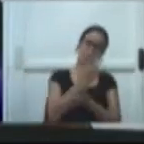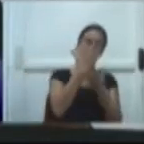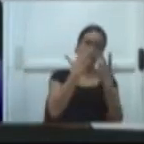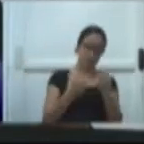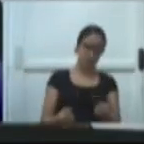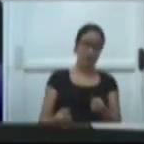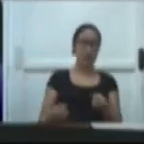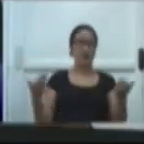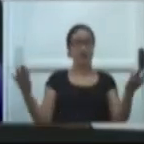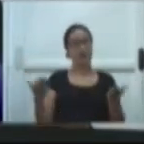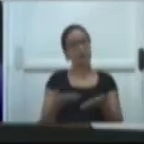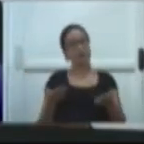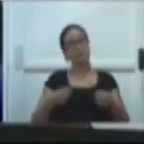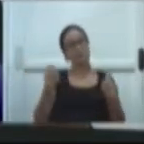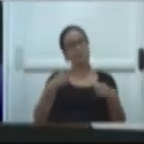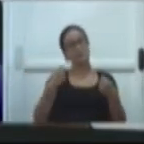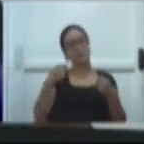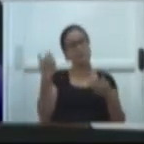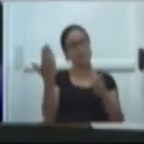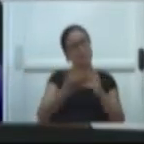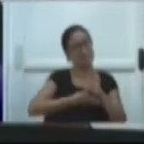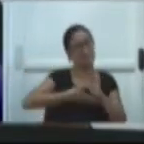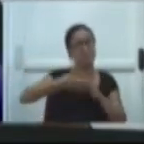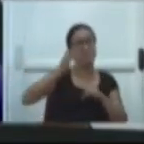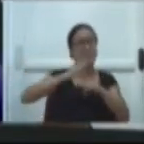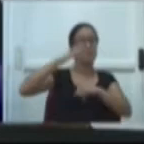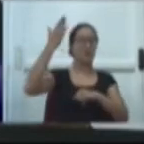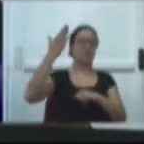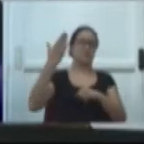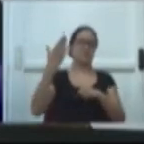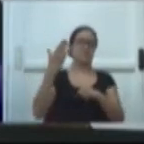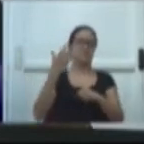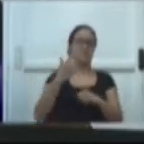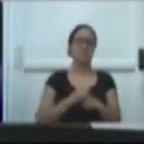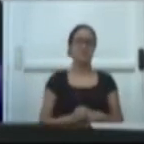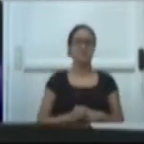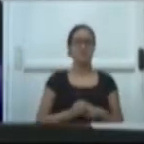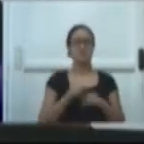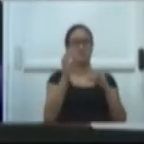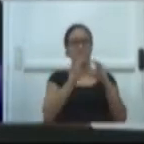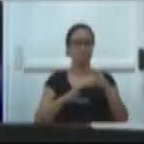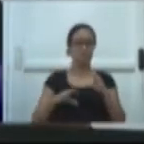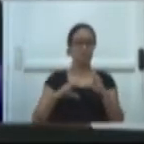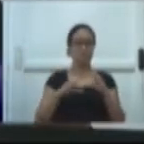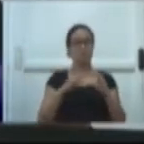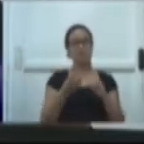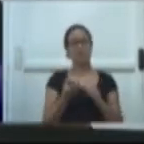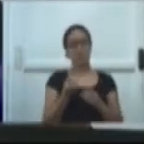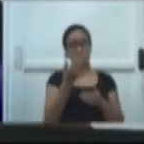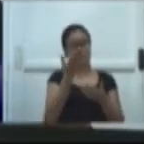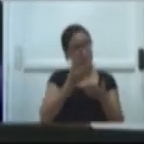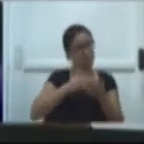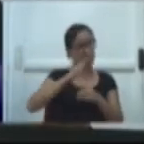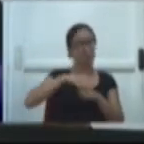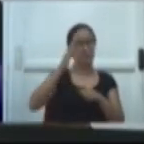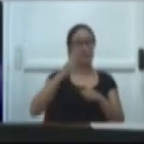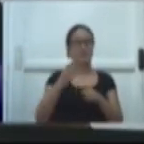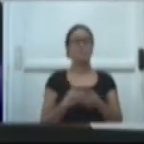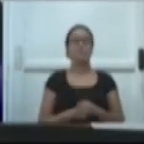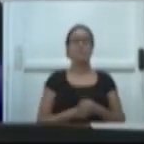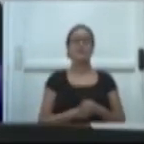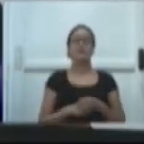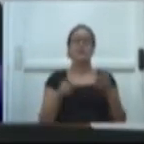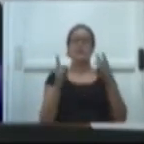número precisava aumentar. Cláusula quarta, a Câmara Municipal de Limeira implementará e concederá a todos os servidores